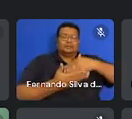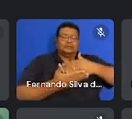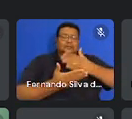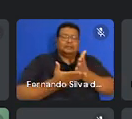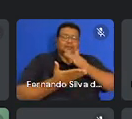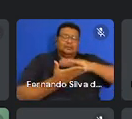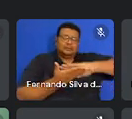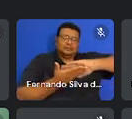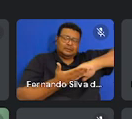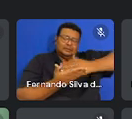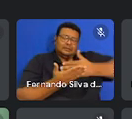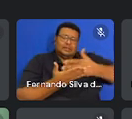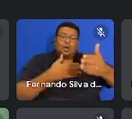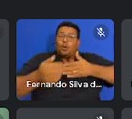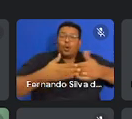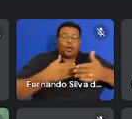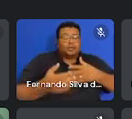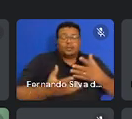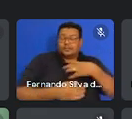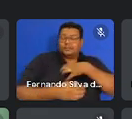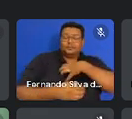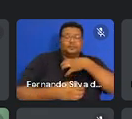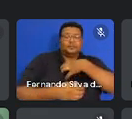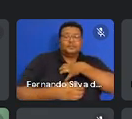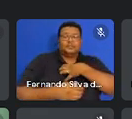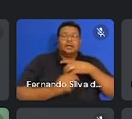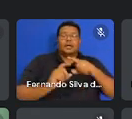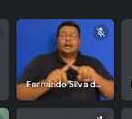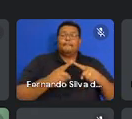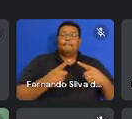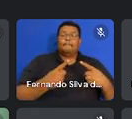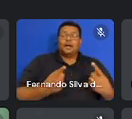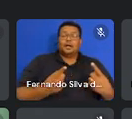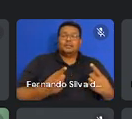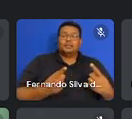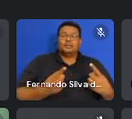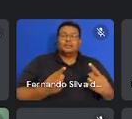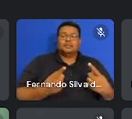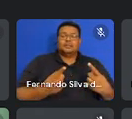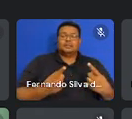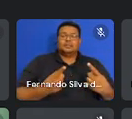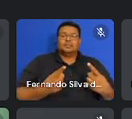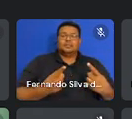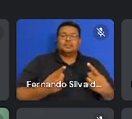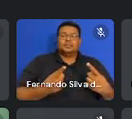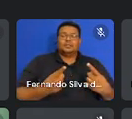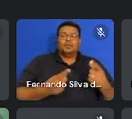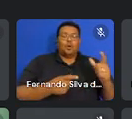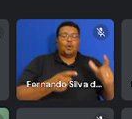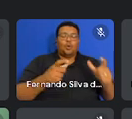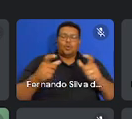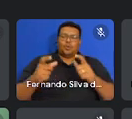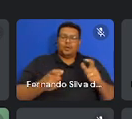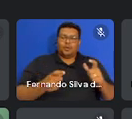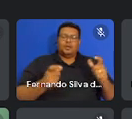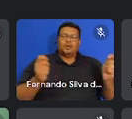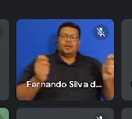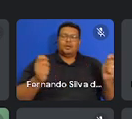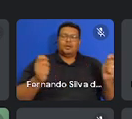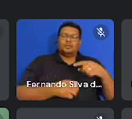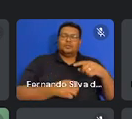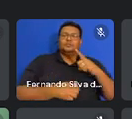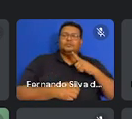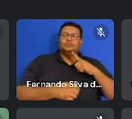jeito. Mas a quantidade de vezes, a quantidade de pontos eu meço com a área do meu quadrado